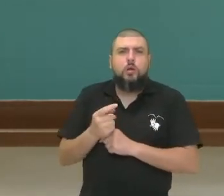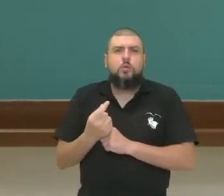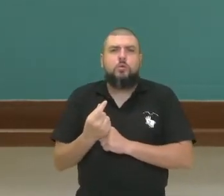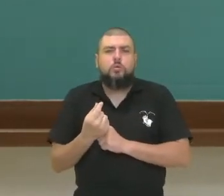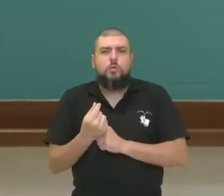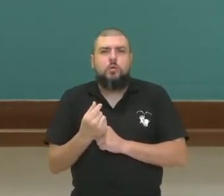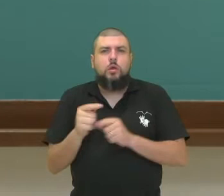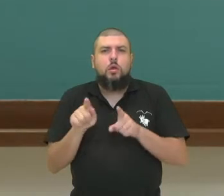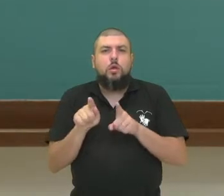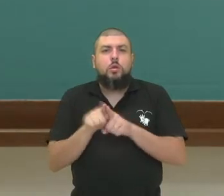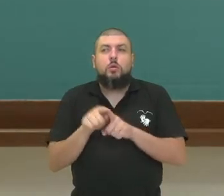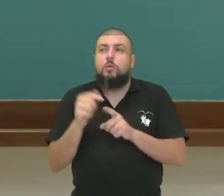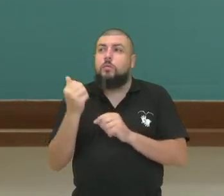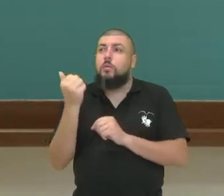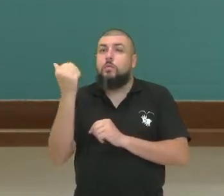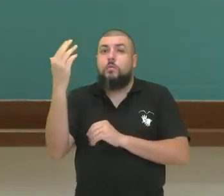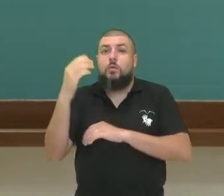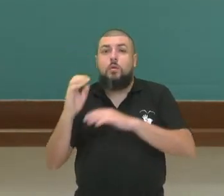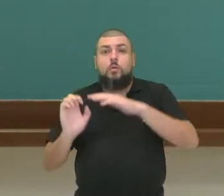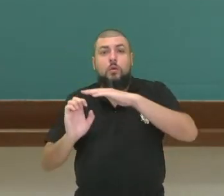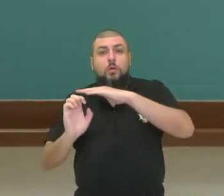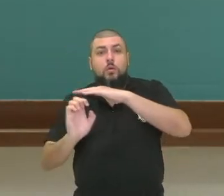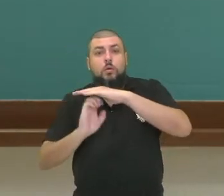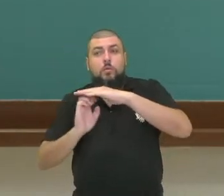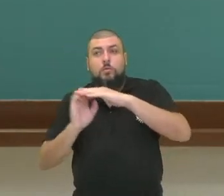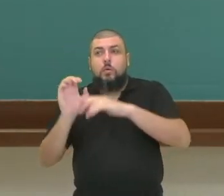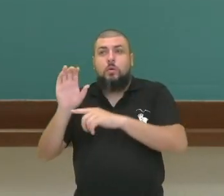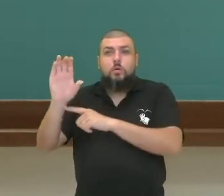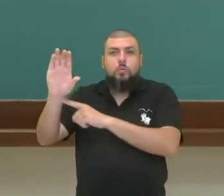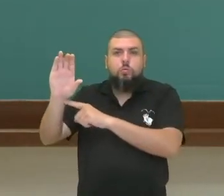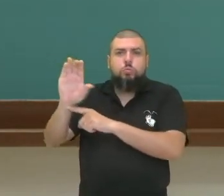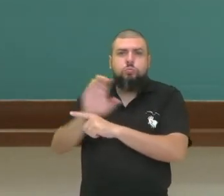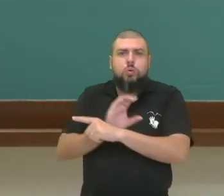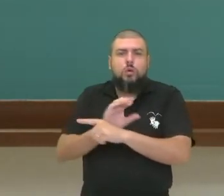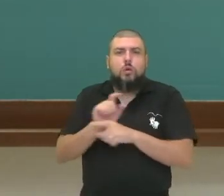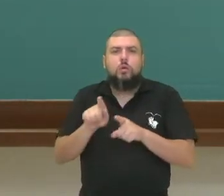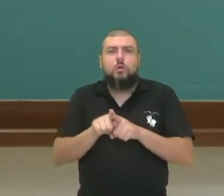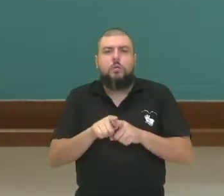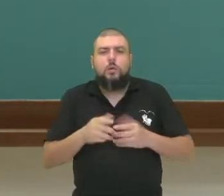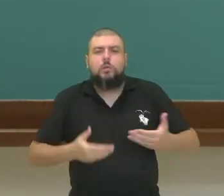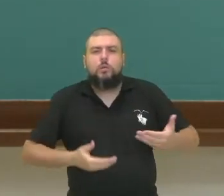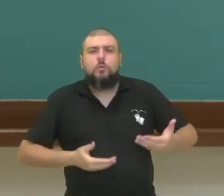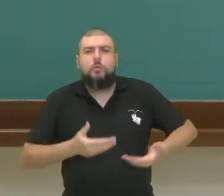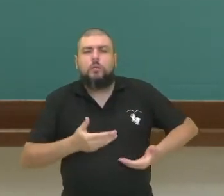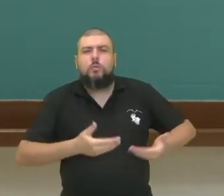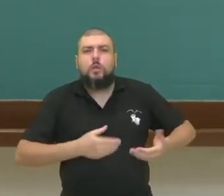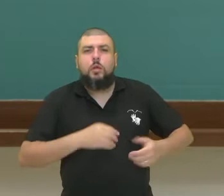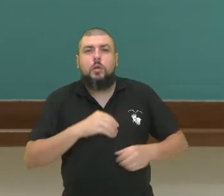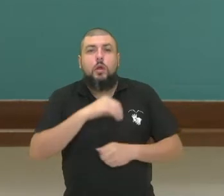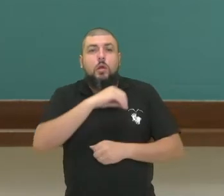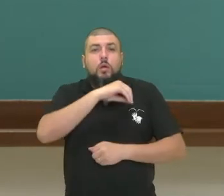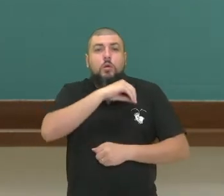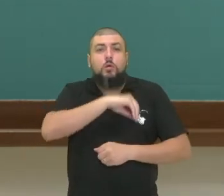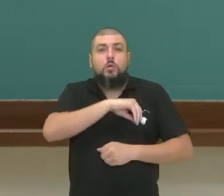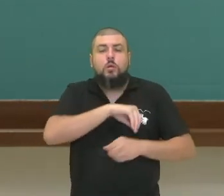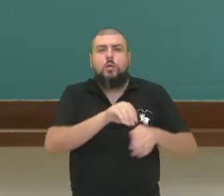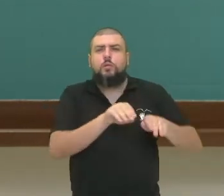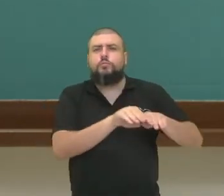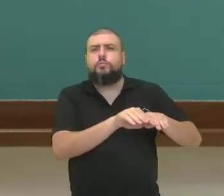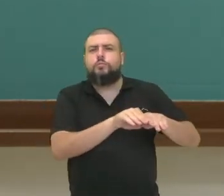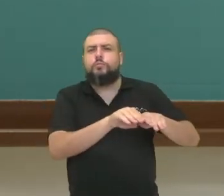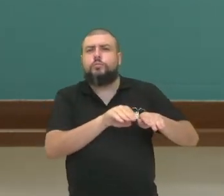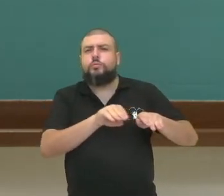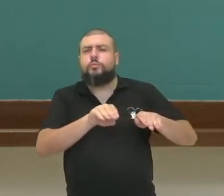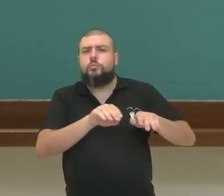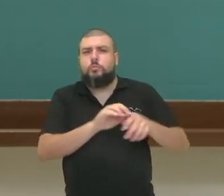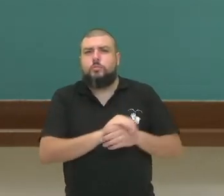capital estrangeiro e também comprimiu o salário dos trabalhadores. Como que ele fazia isso? Ele não reajustava o salário com o índice